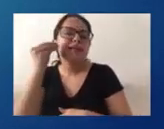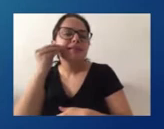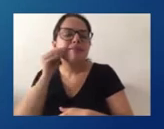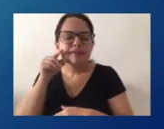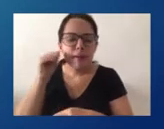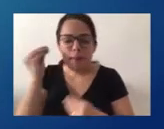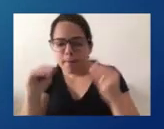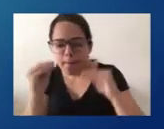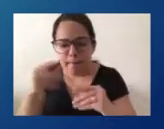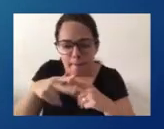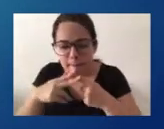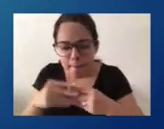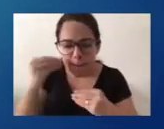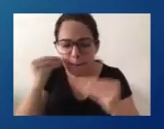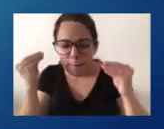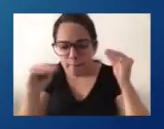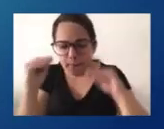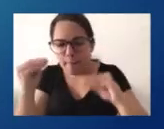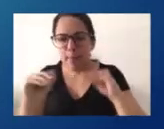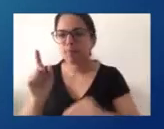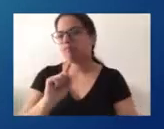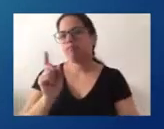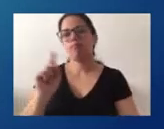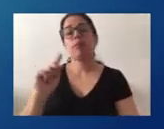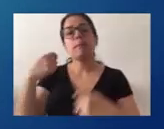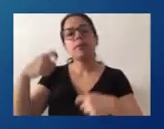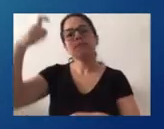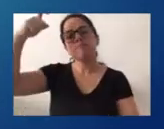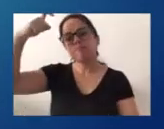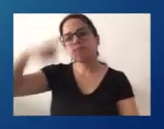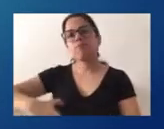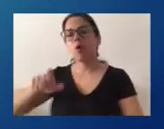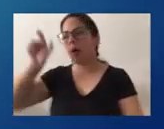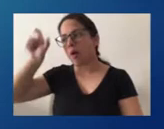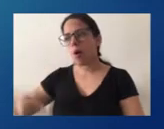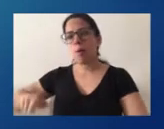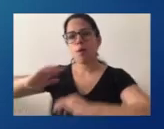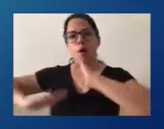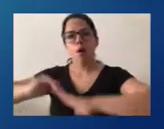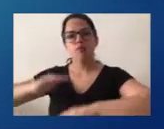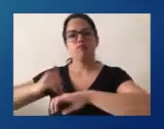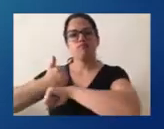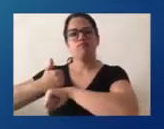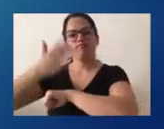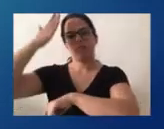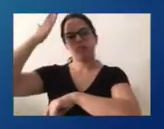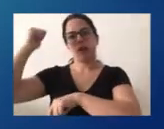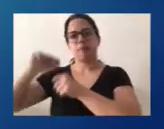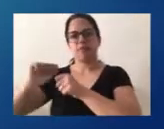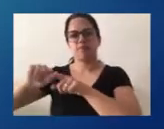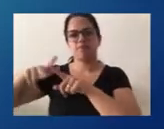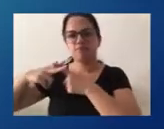né, um curioso, uma pessoa qualquer lá que não tem realmente, né, atributos para realizar esse tipo